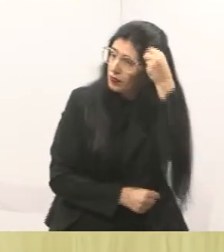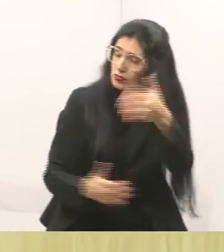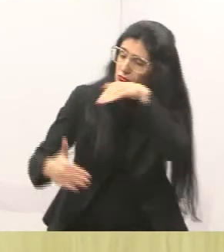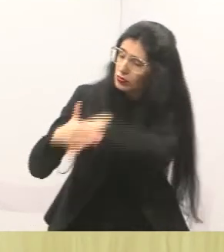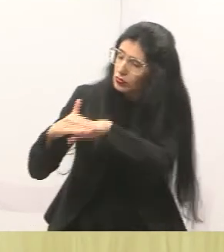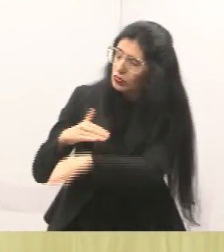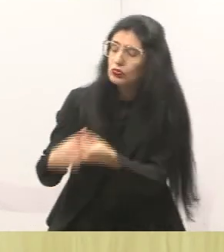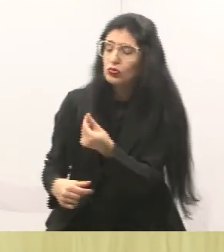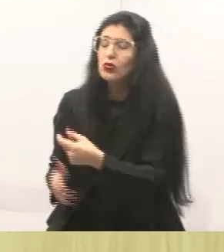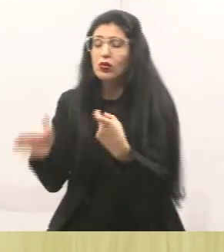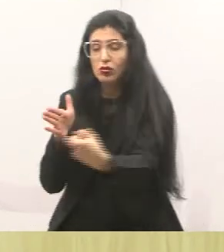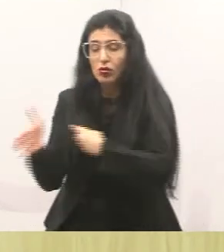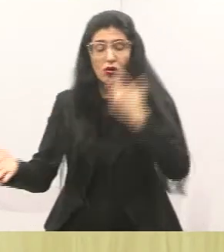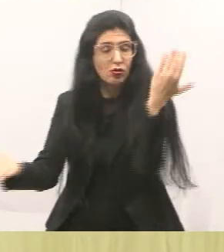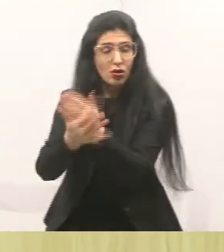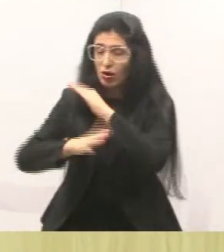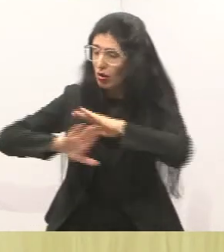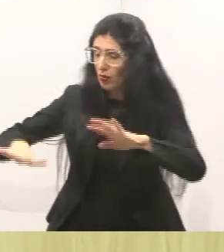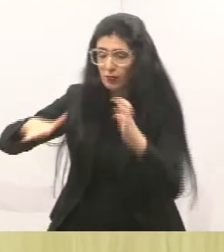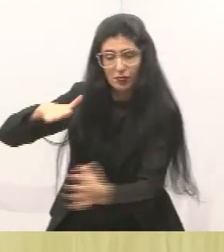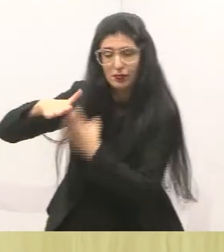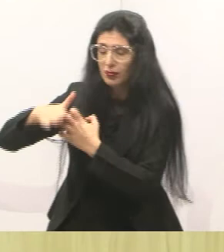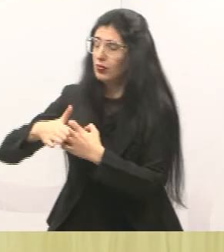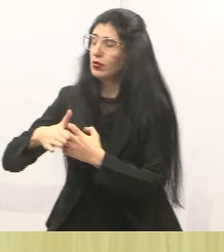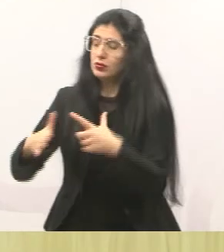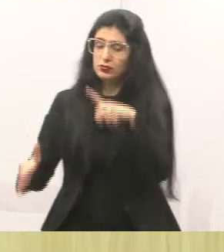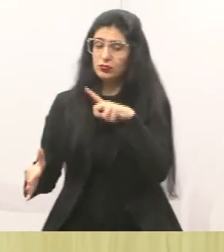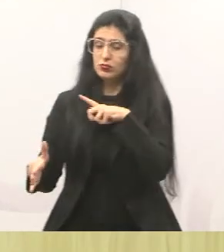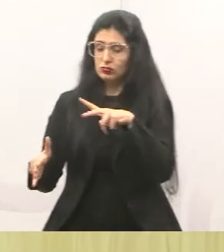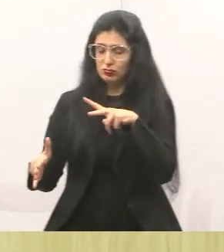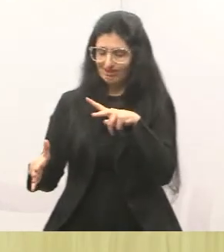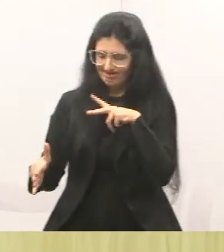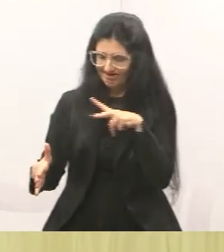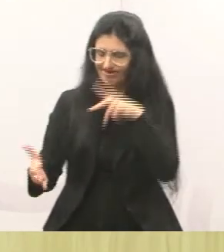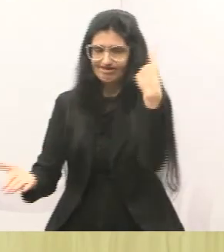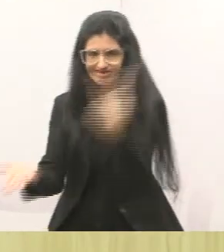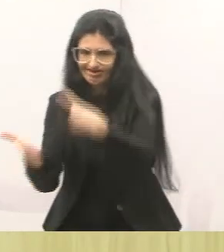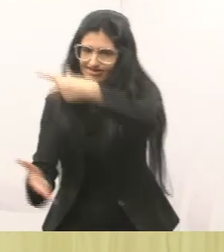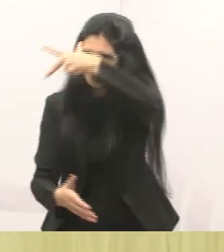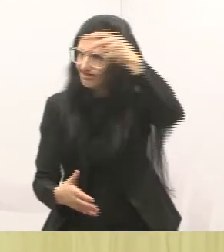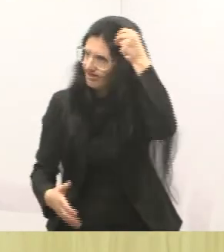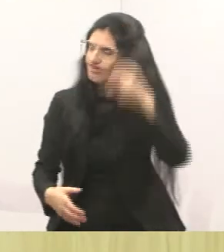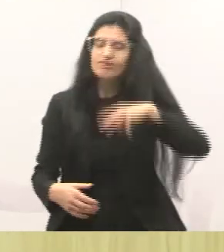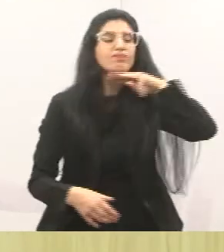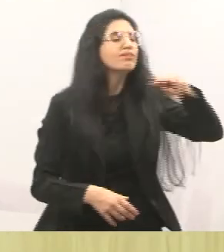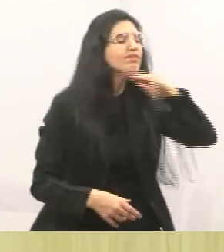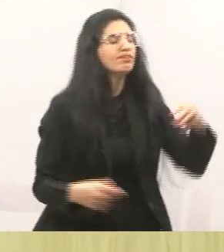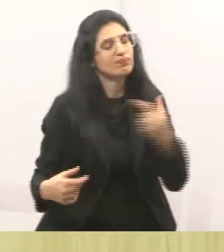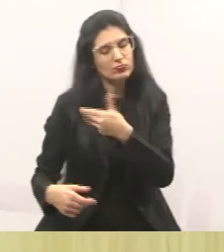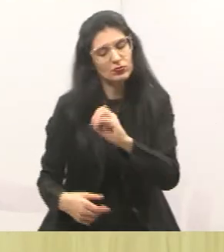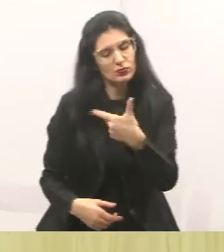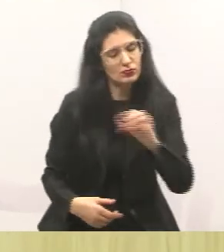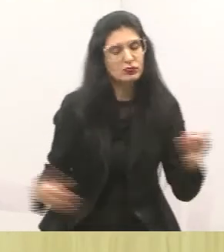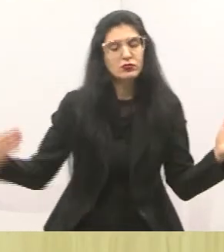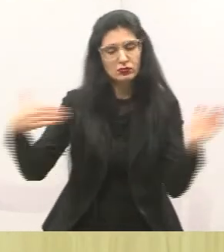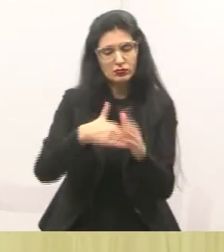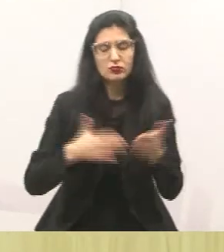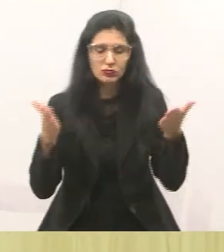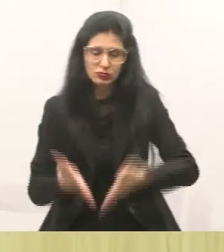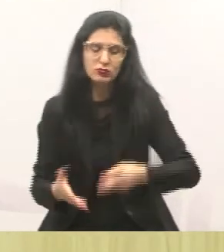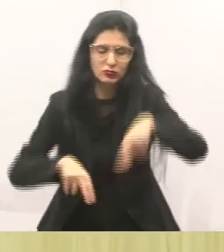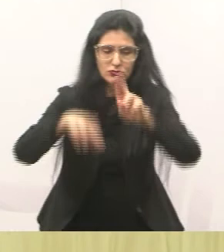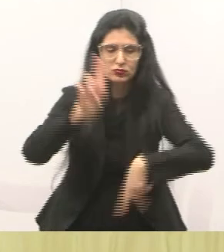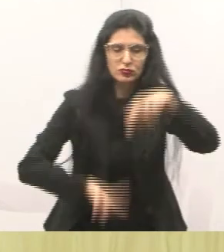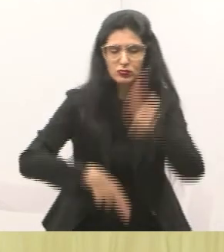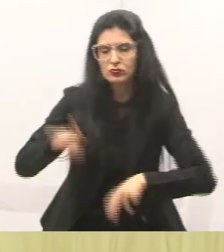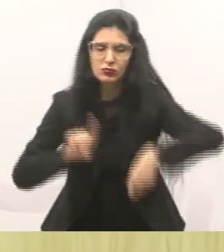economizou com os contratos encerrados, suspensos ou reduzidos no período de março de 2020 até a presente data? Alguns mencionados contratos